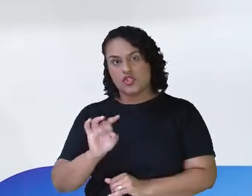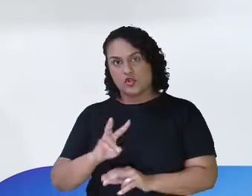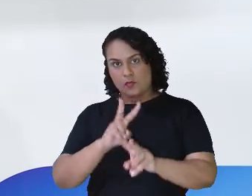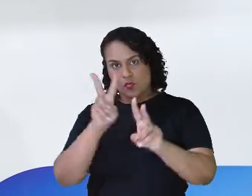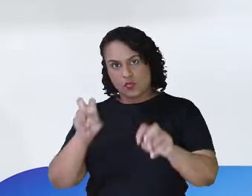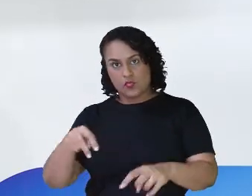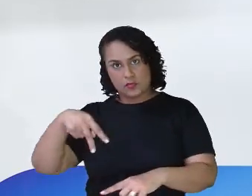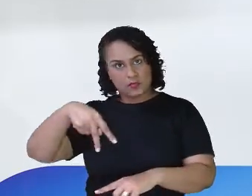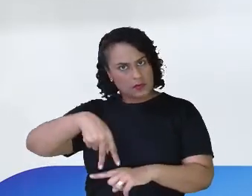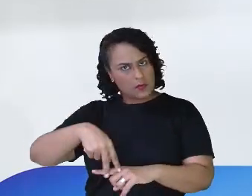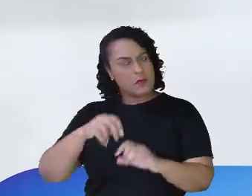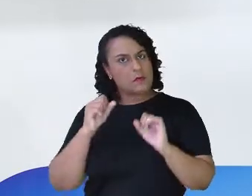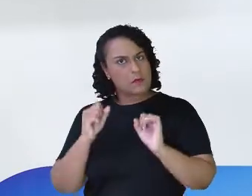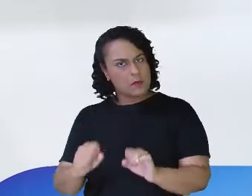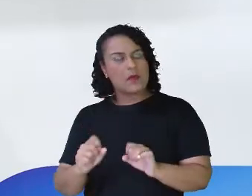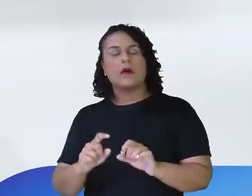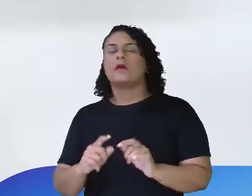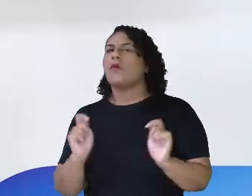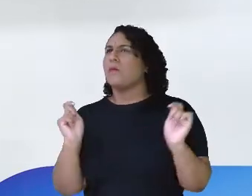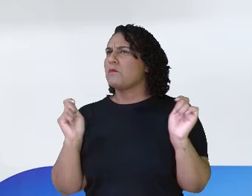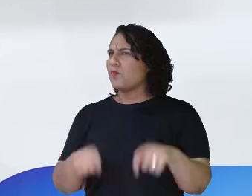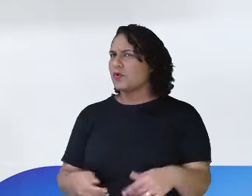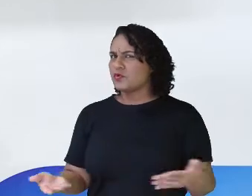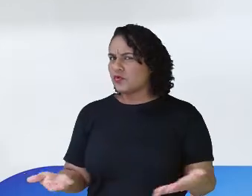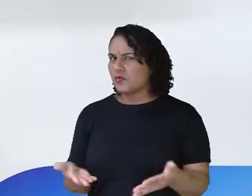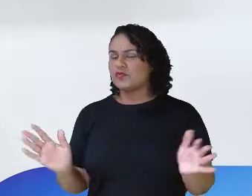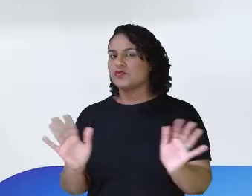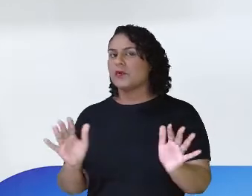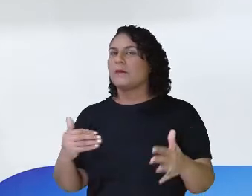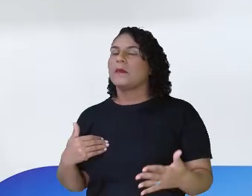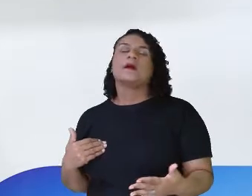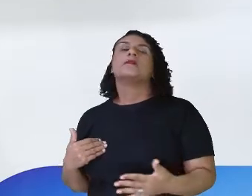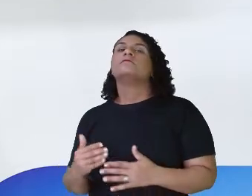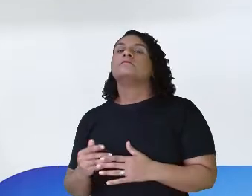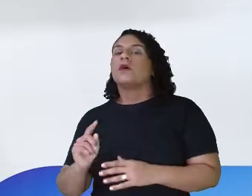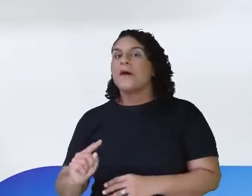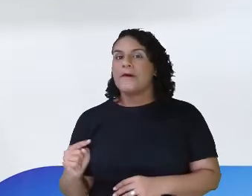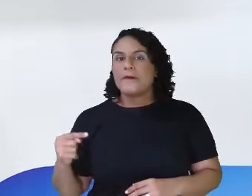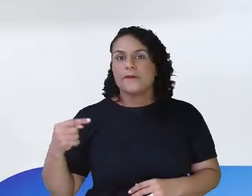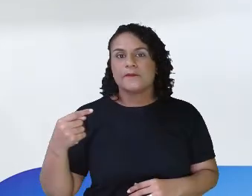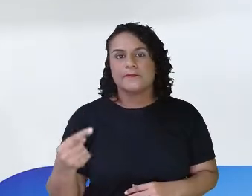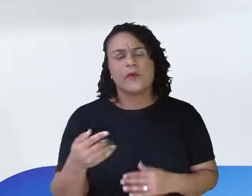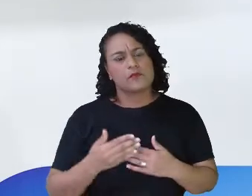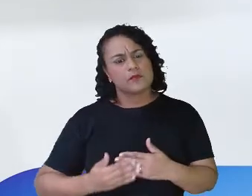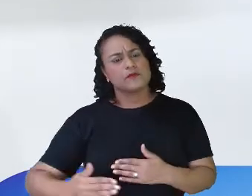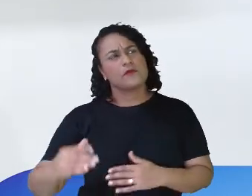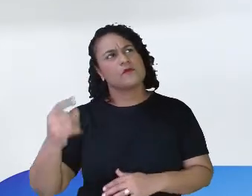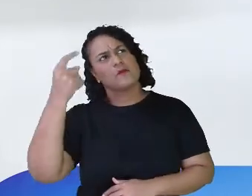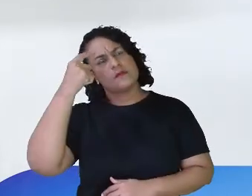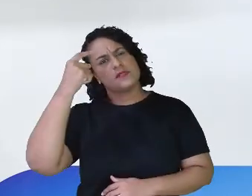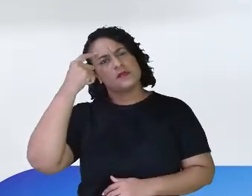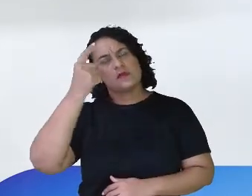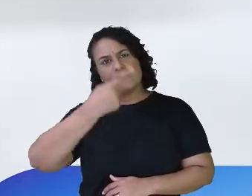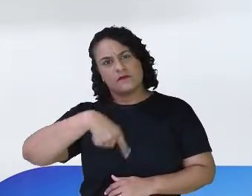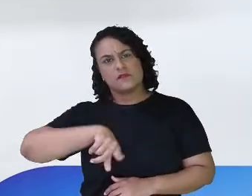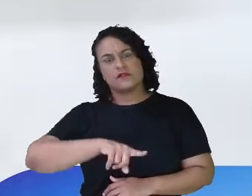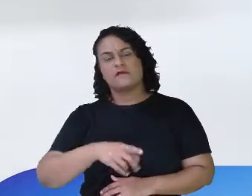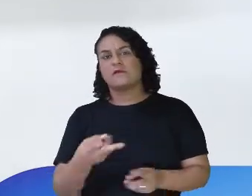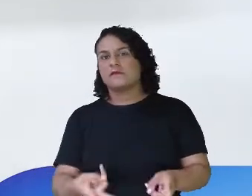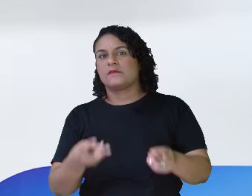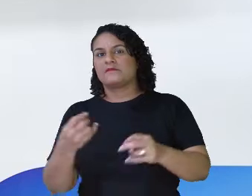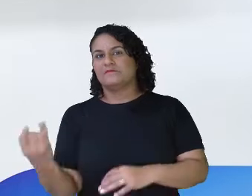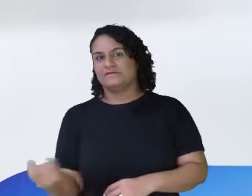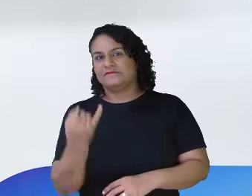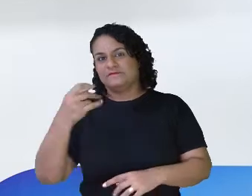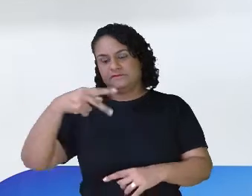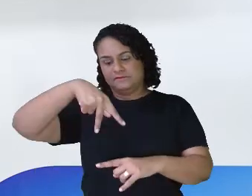não será possível, mas eu vou pensar mais para frente. Vocês vão ver a importância dos triângulos no nosso cotidiano,